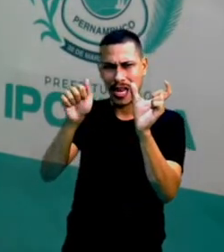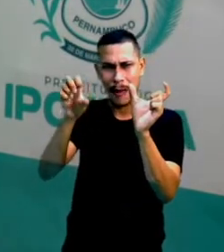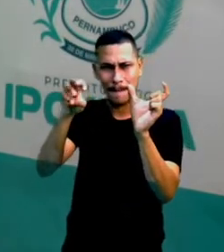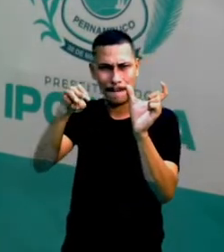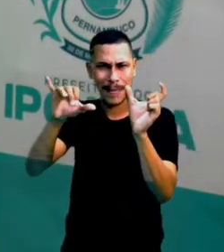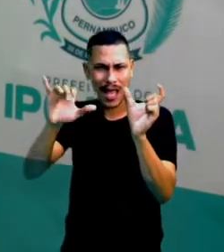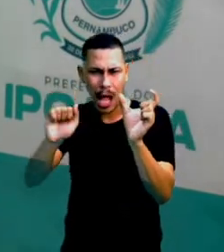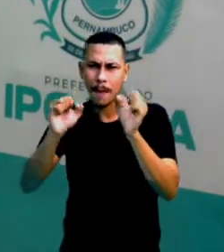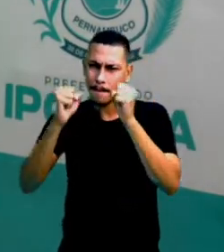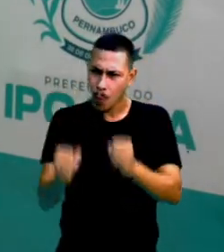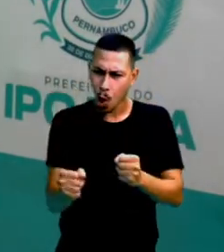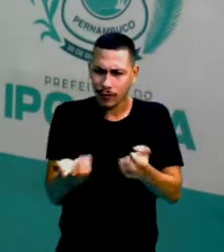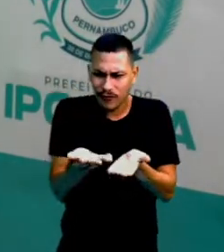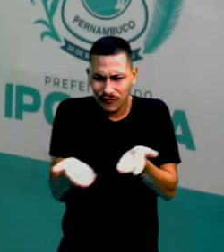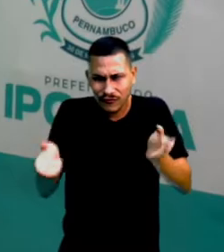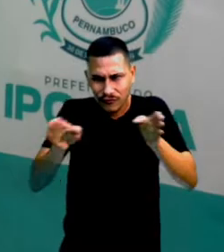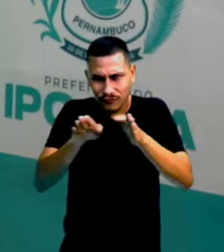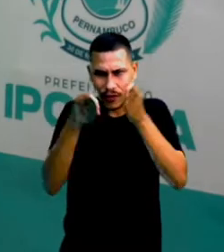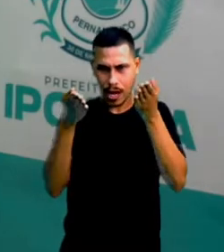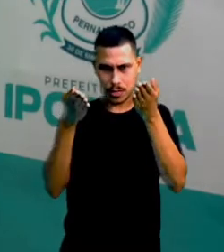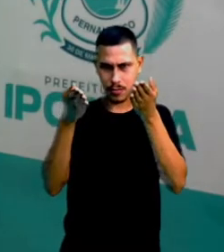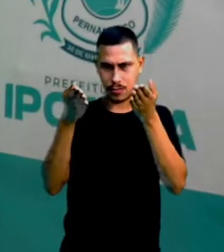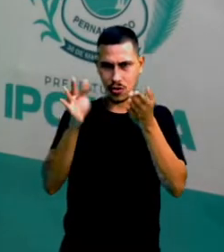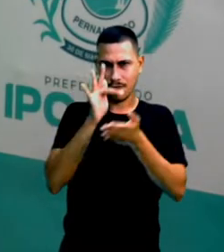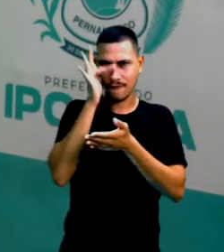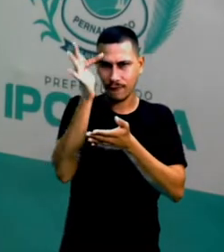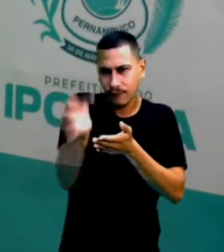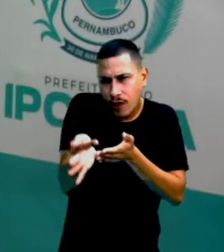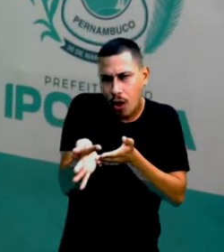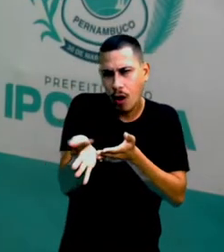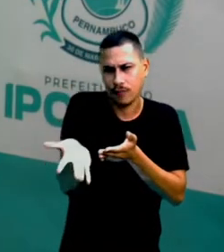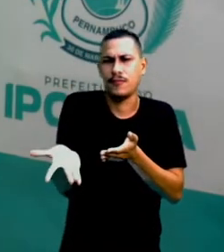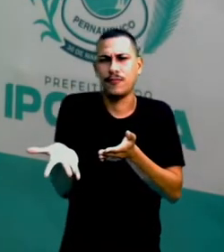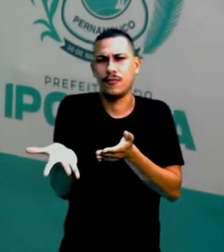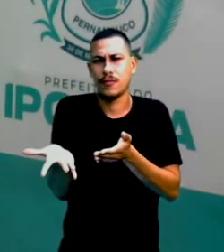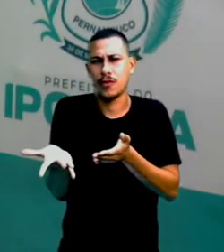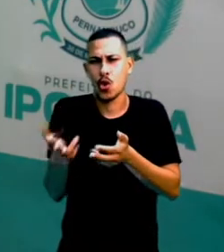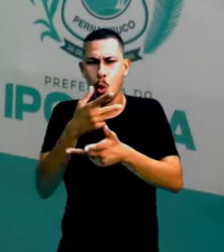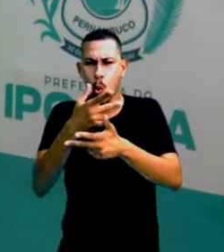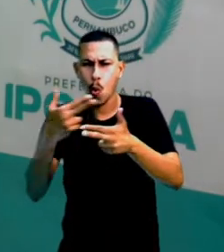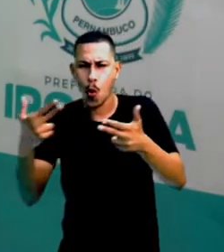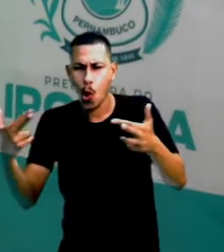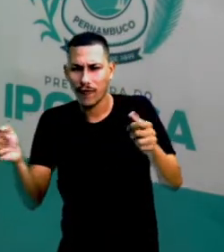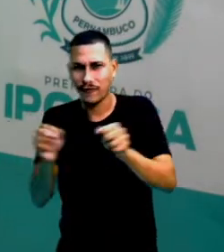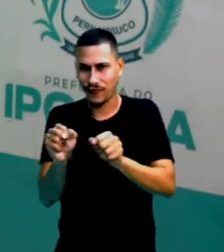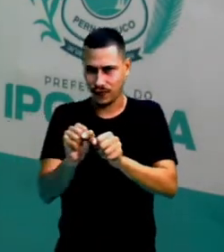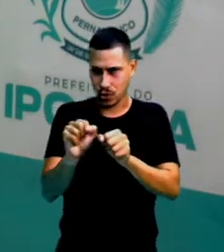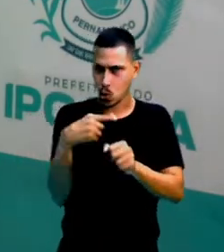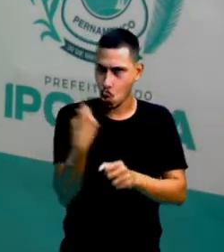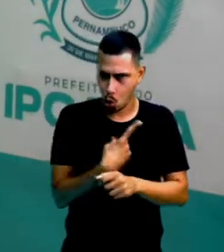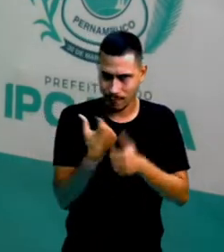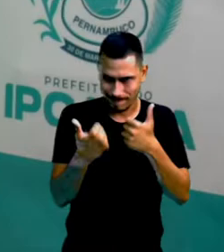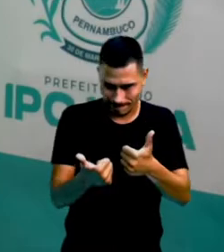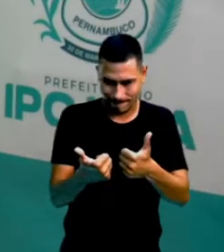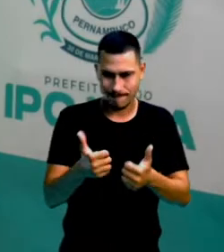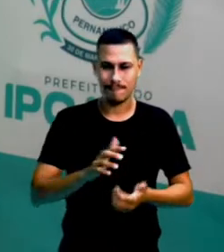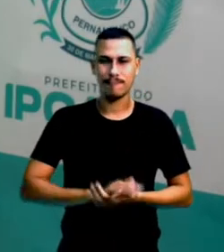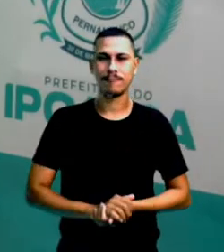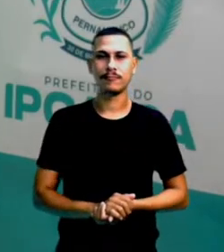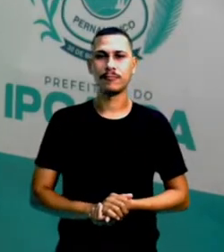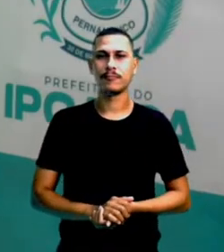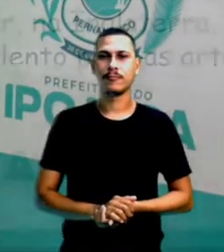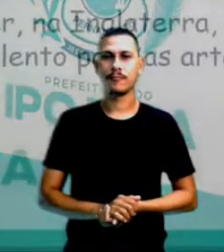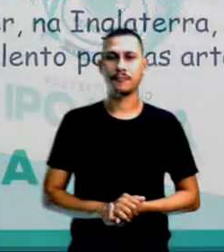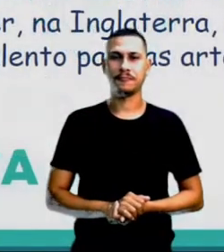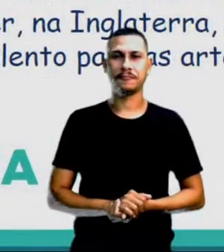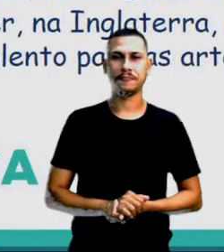vasos, são peças de cerâmica, ok? Esculturas em cerâmica, é disso que a gente está falando. Mas